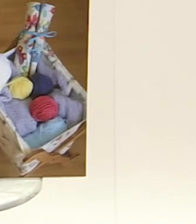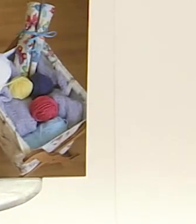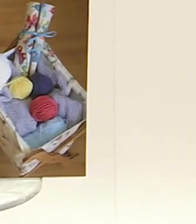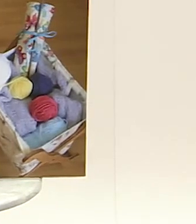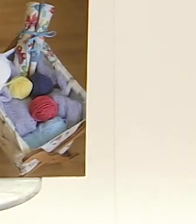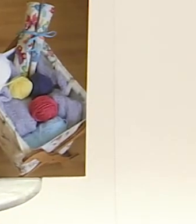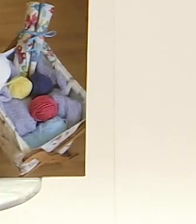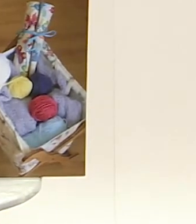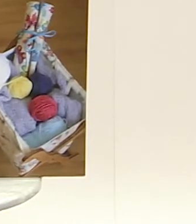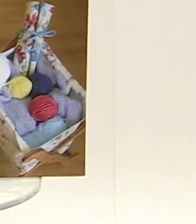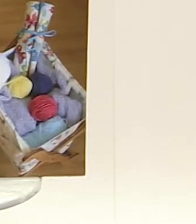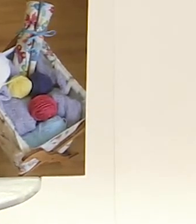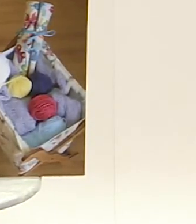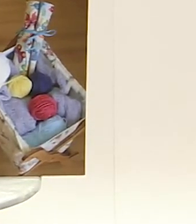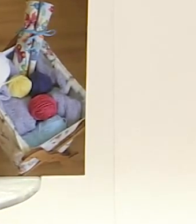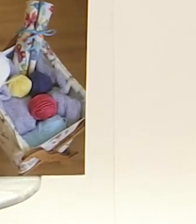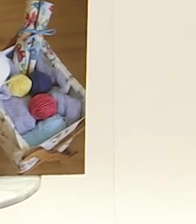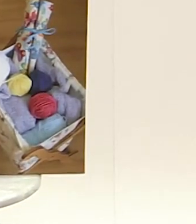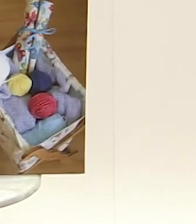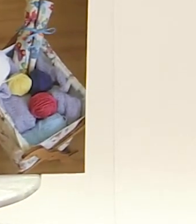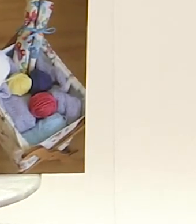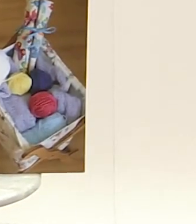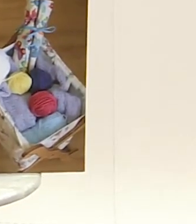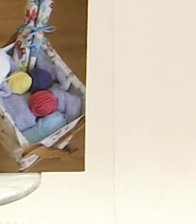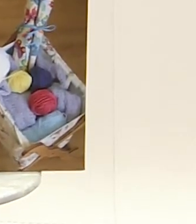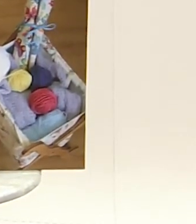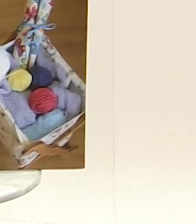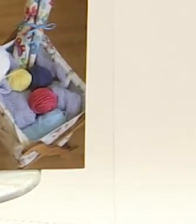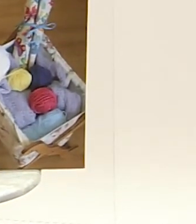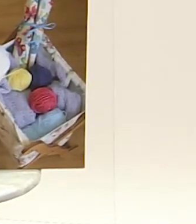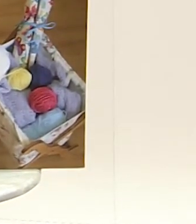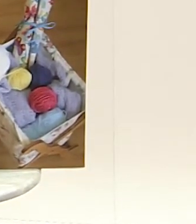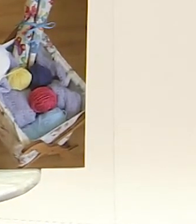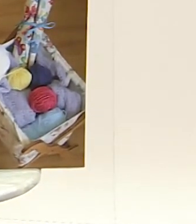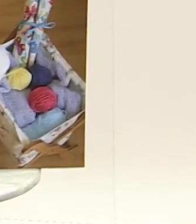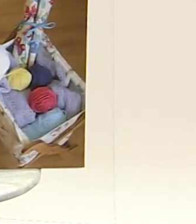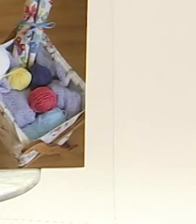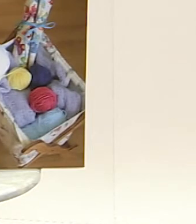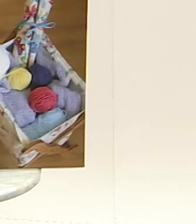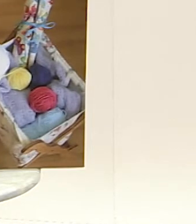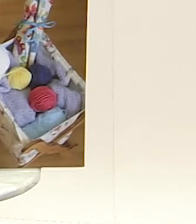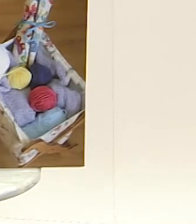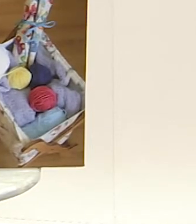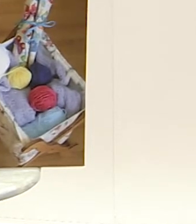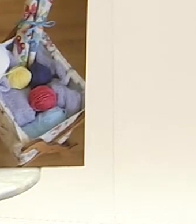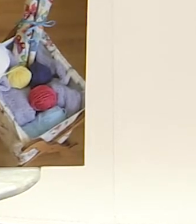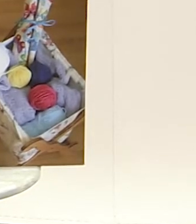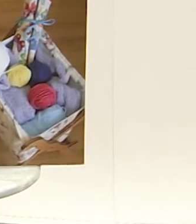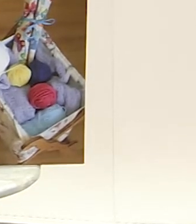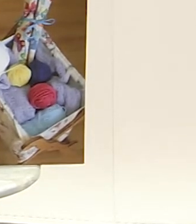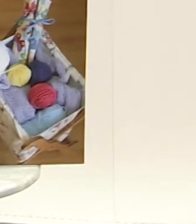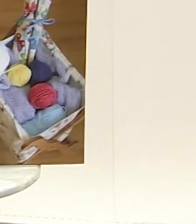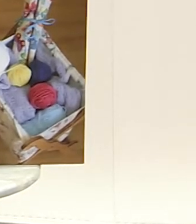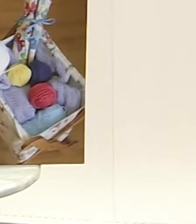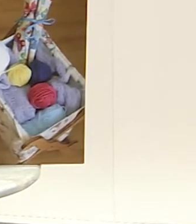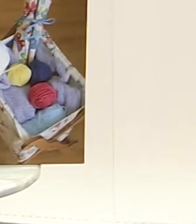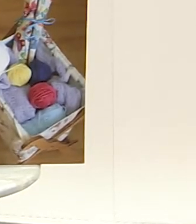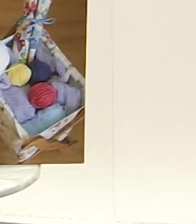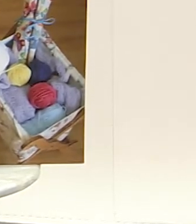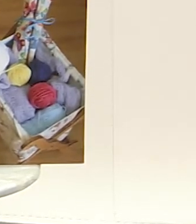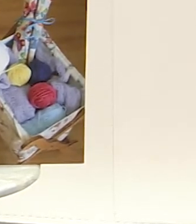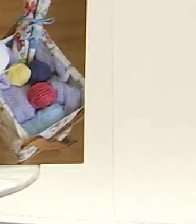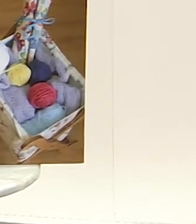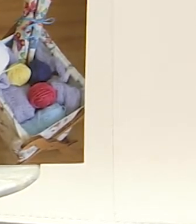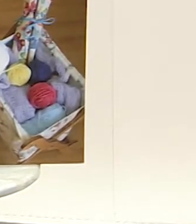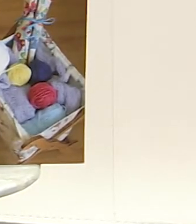cursos oferecidos por outras instituições, Associação dos Surdos de Minas Gerais, Pastoral do Surdo da Arquidiocese de Belo Horizonte. Nós temos outras